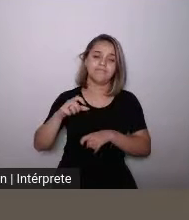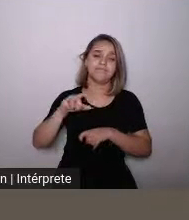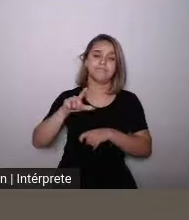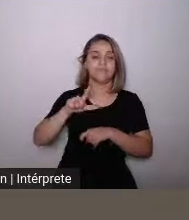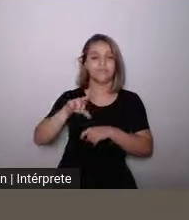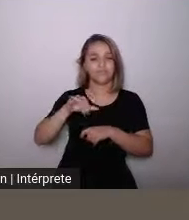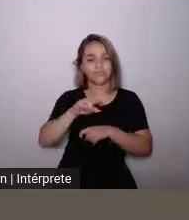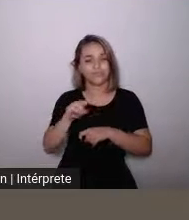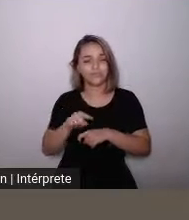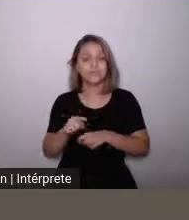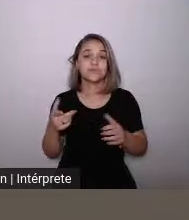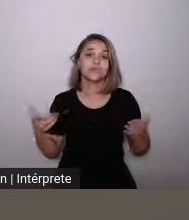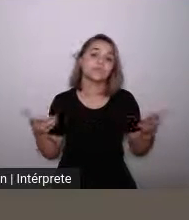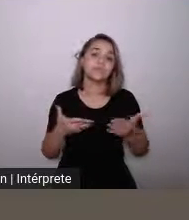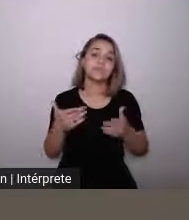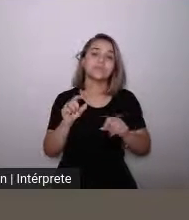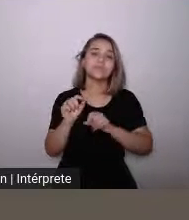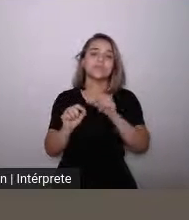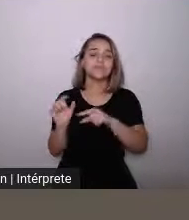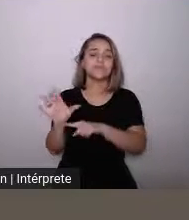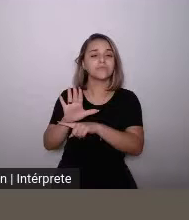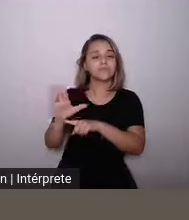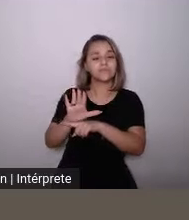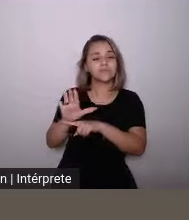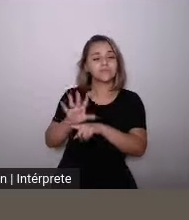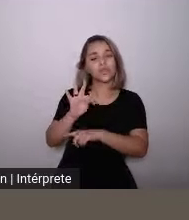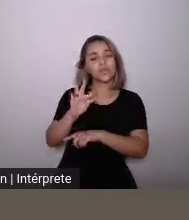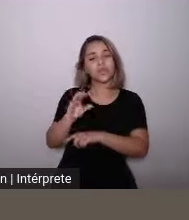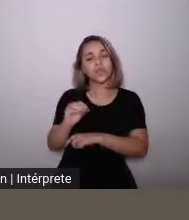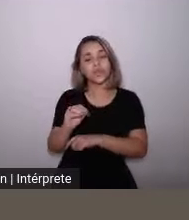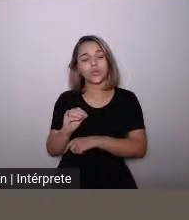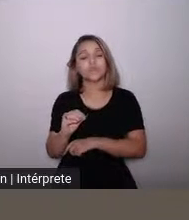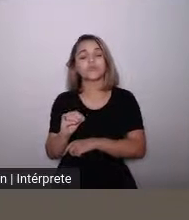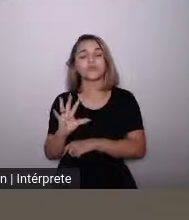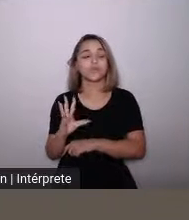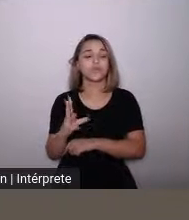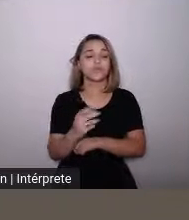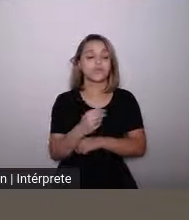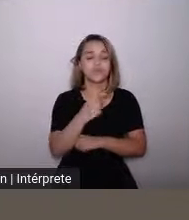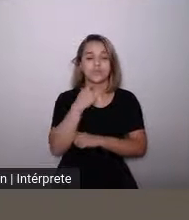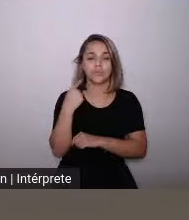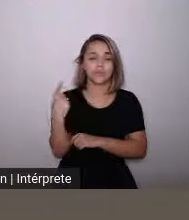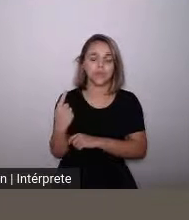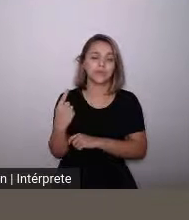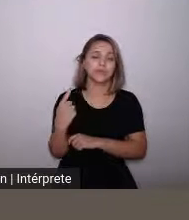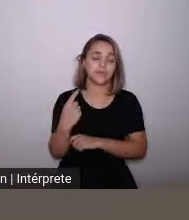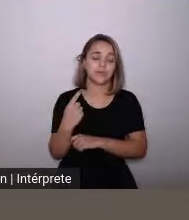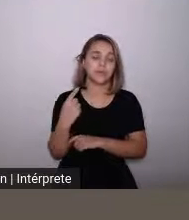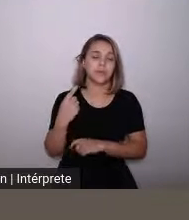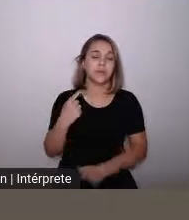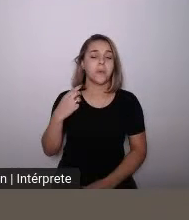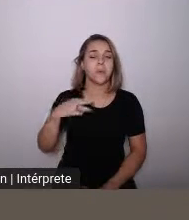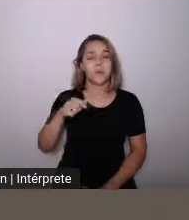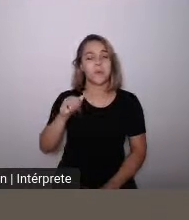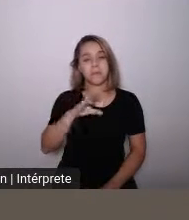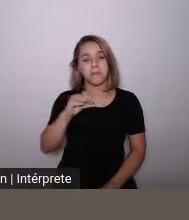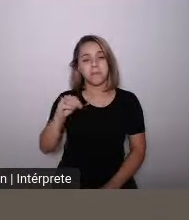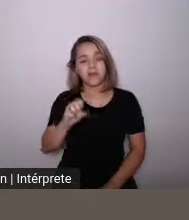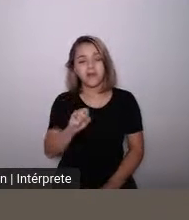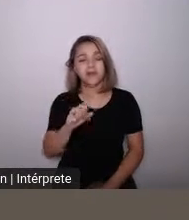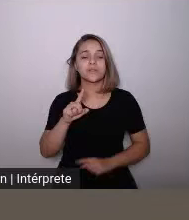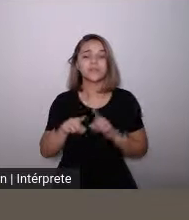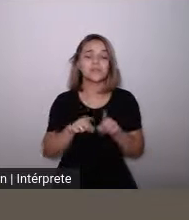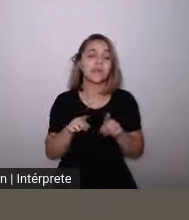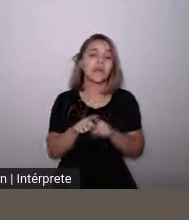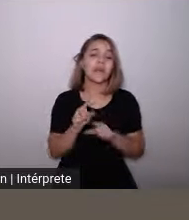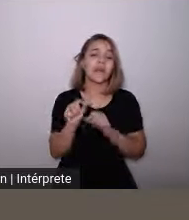mais recentemente ao filme Todos os Mortos, de Caetano Gottardo e Marcos Dutra. É a catástrofe passada que teremos